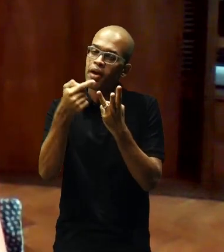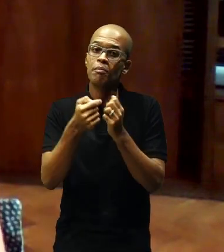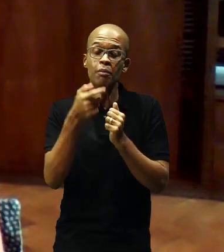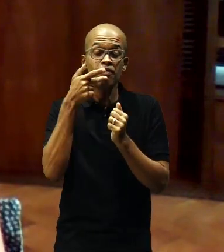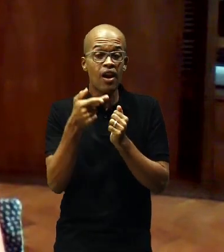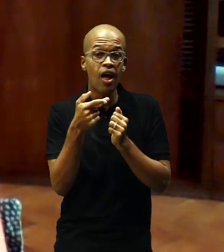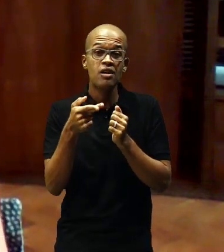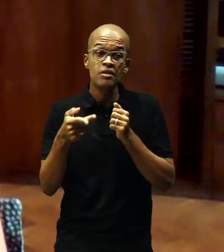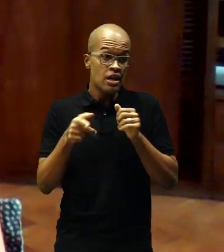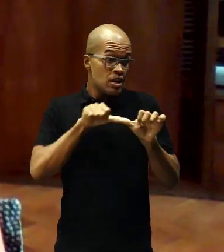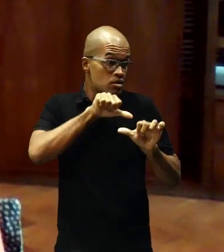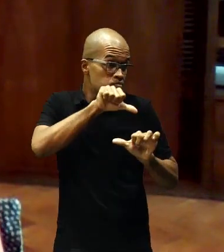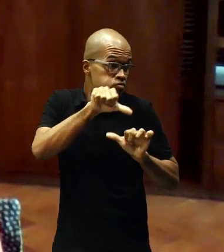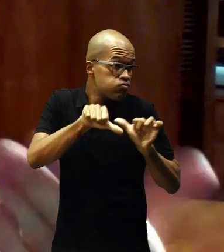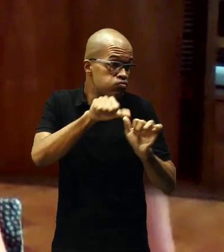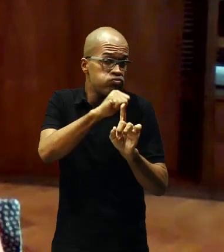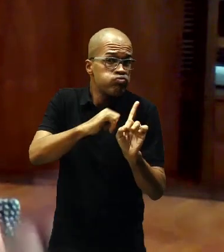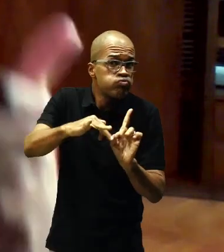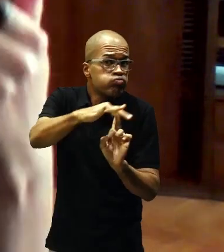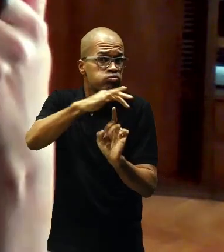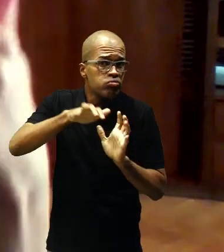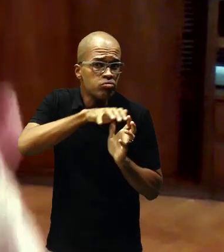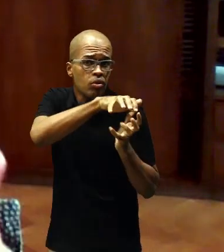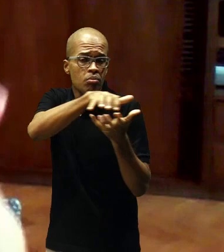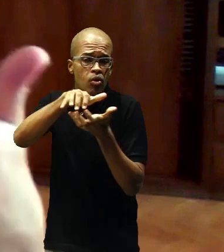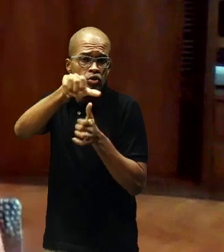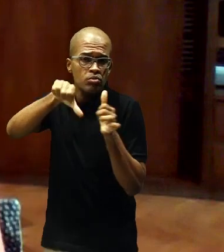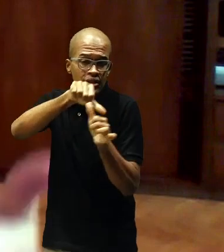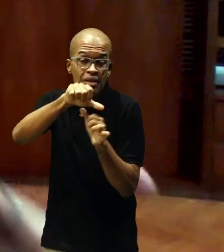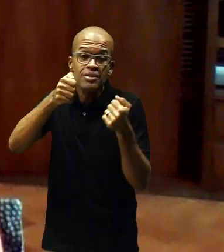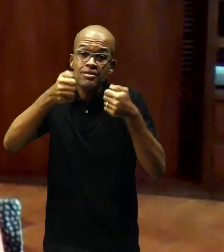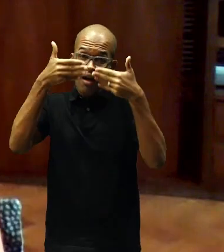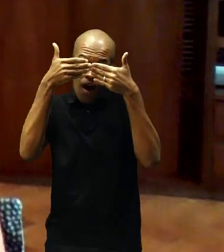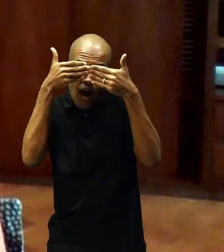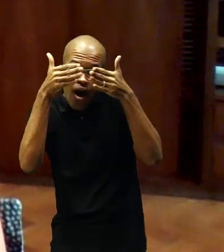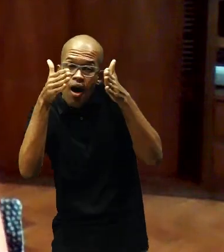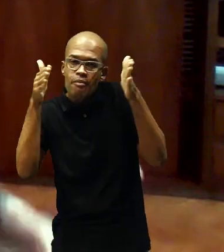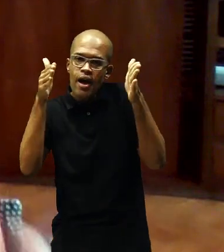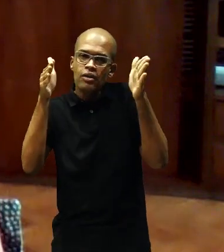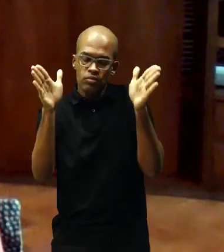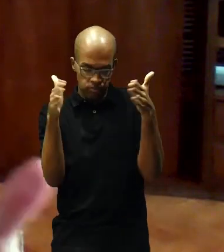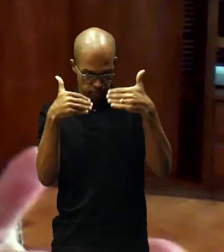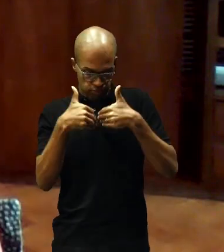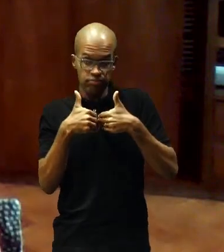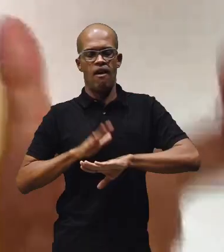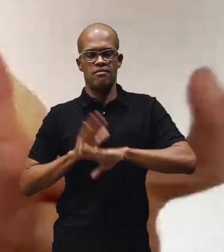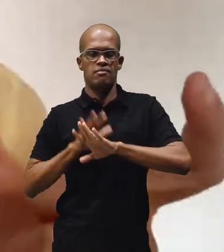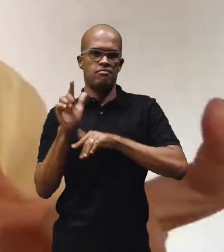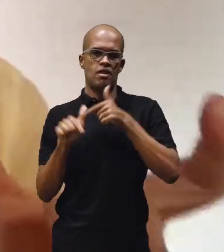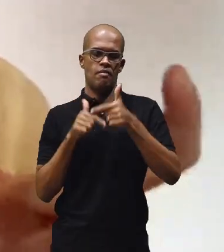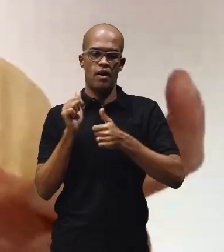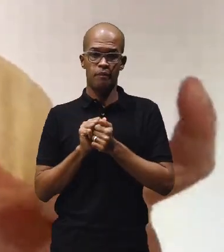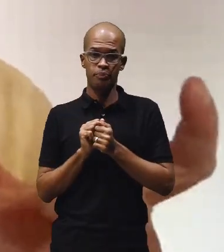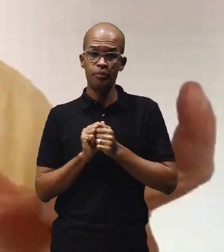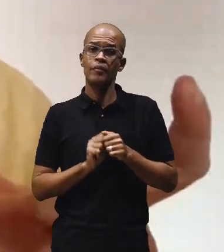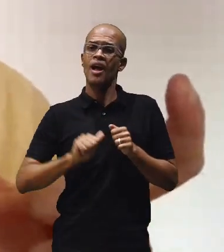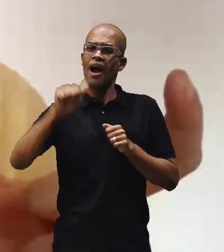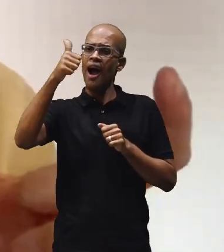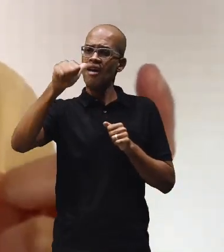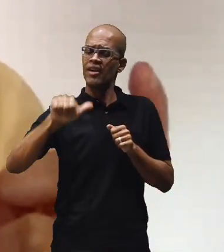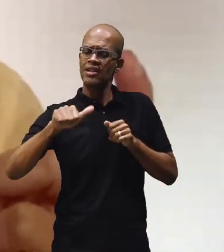qualquer tipo de mudança social no mundo é preciso estar aberto para olhar para dentro e não só para fora. A avaliação